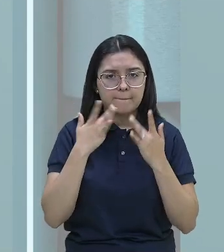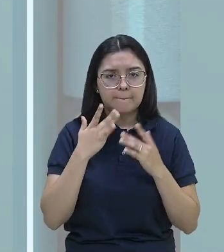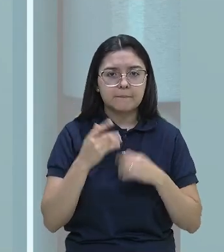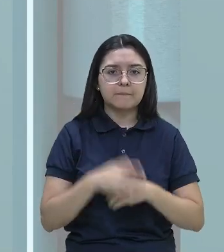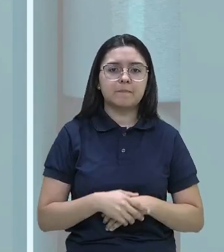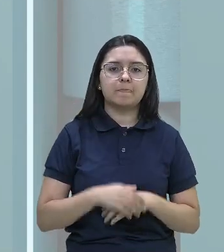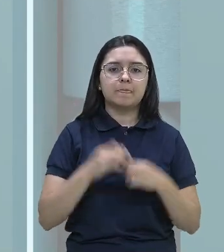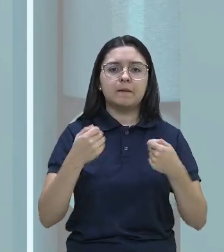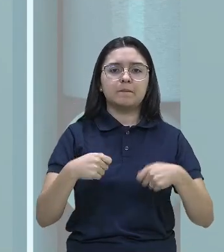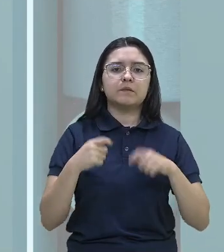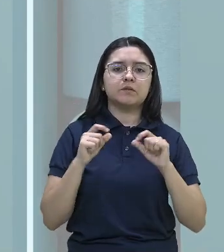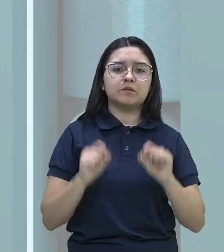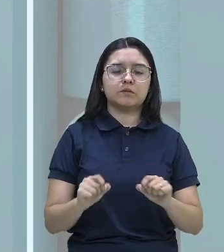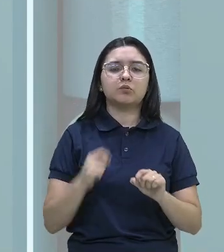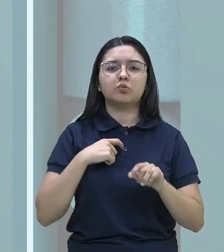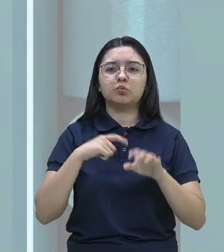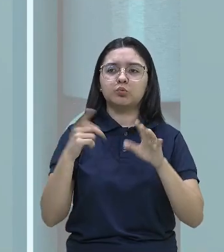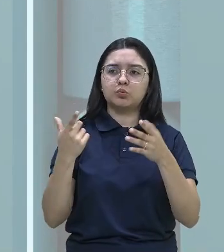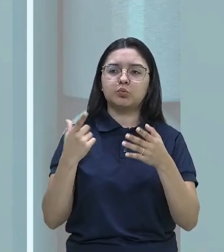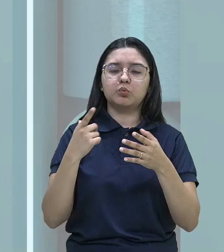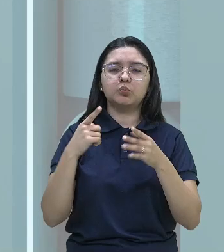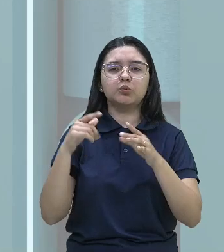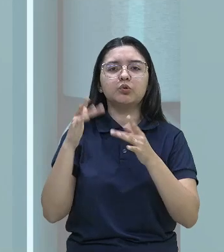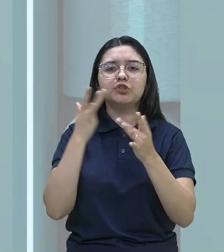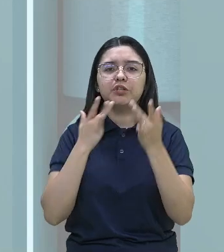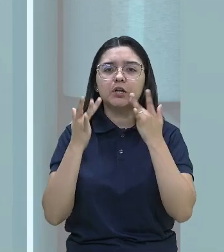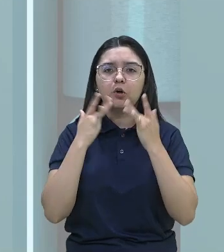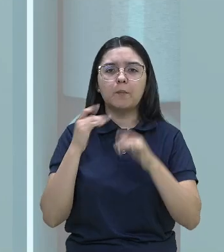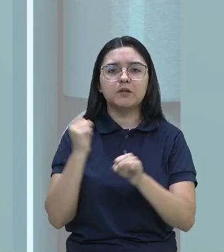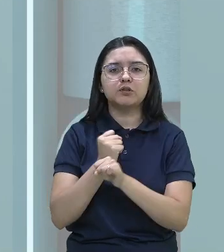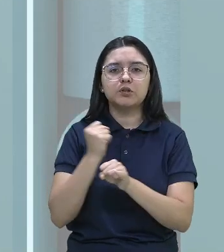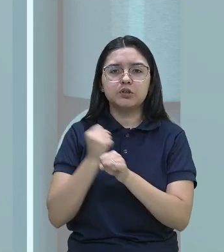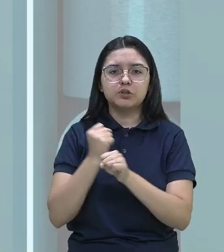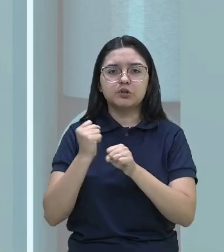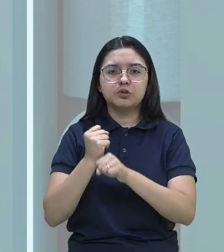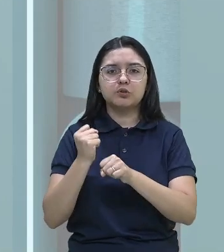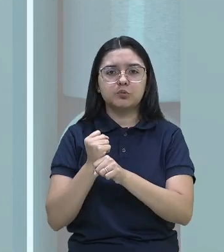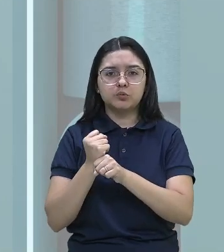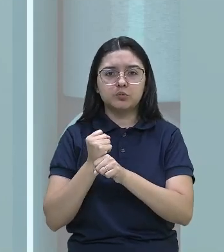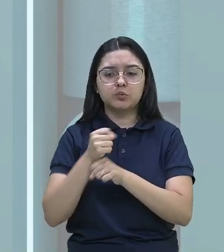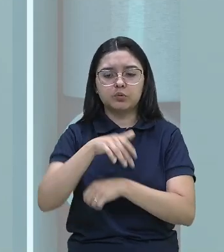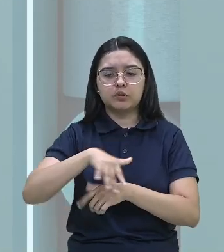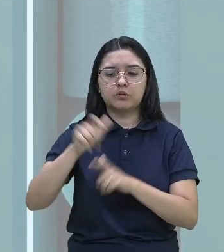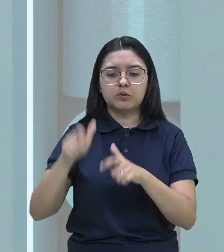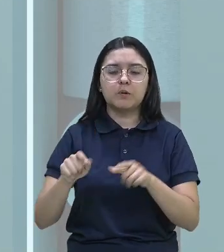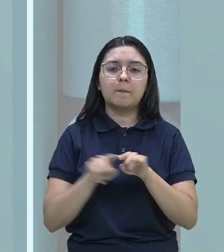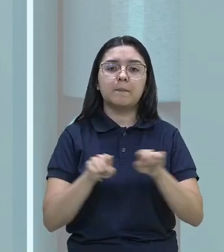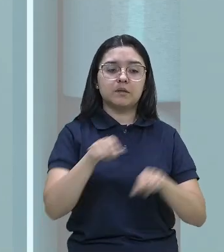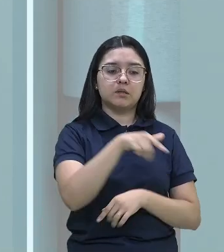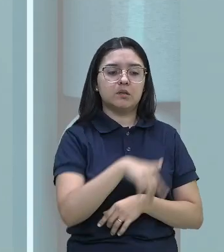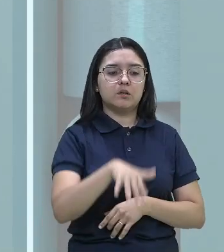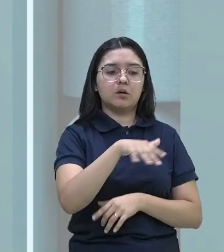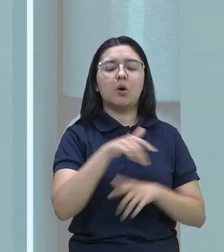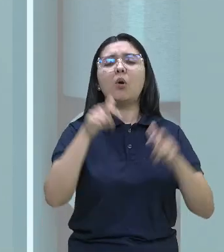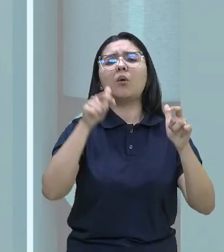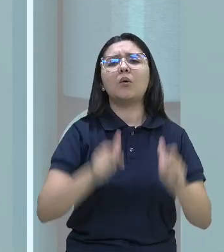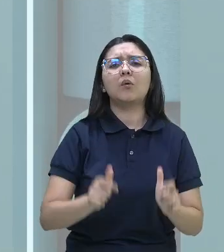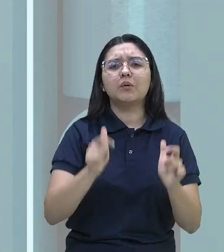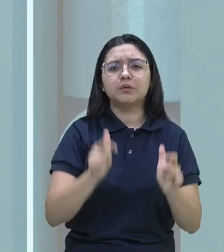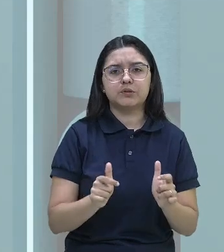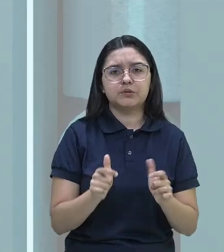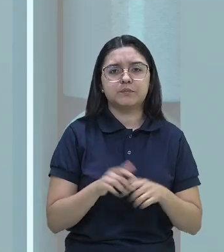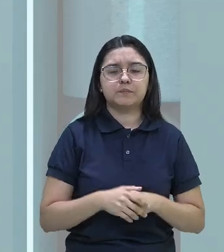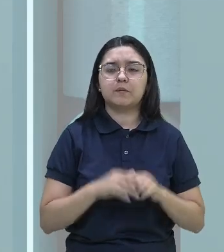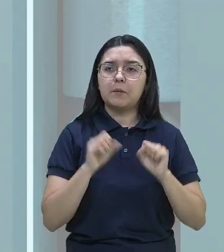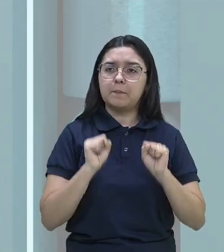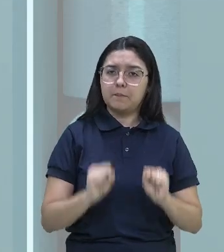teatro enquanto estrutura física, como nós já vimos, mas que um espaço cênico. Onde pode ser esse espaço cênico? Pode